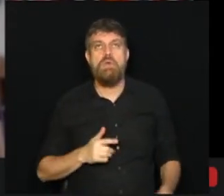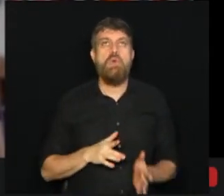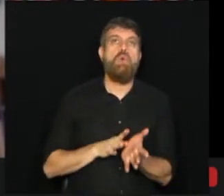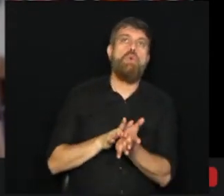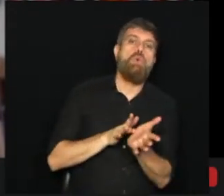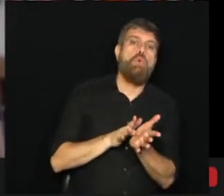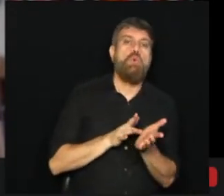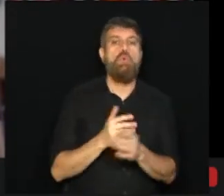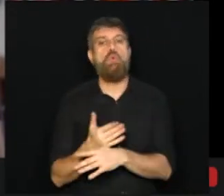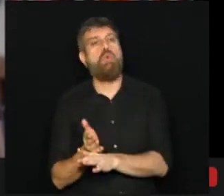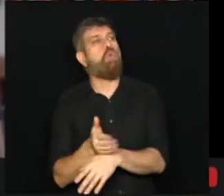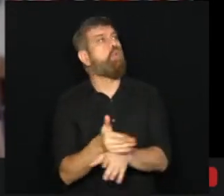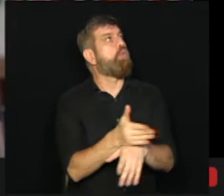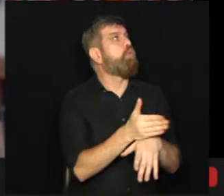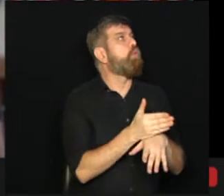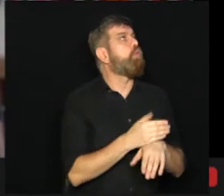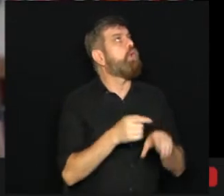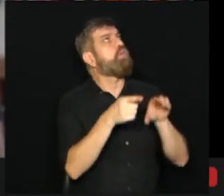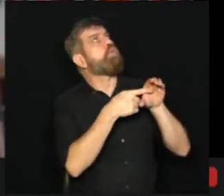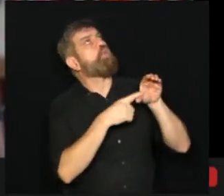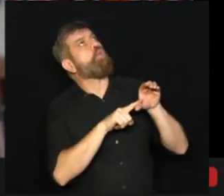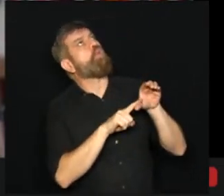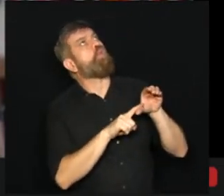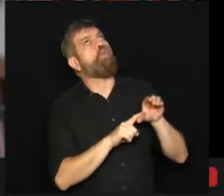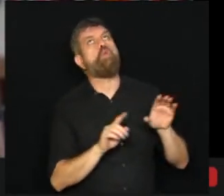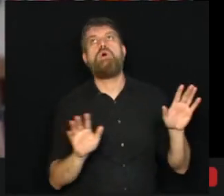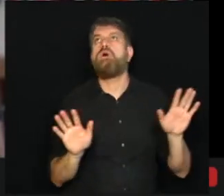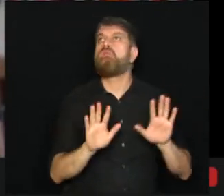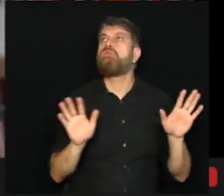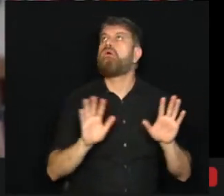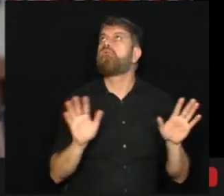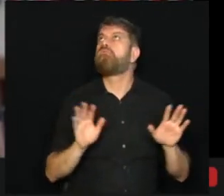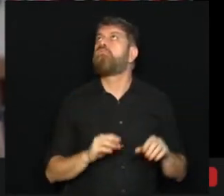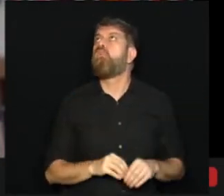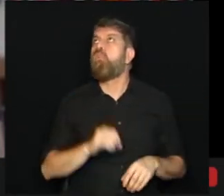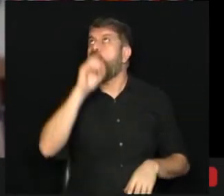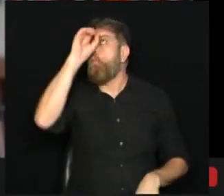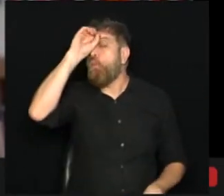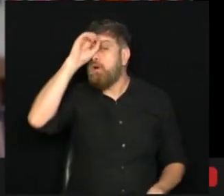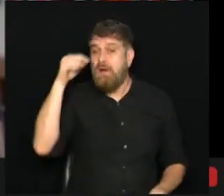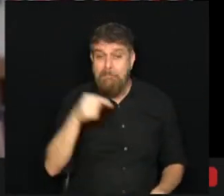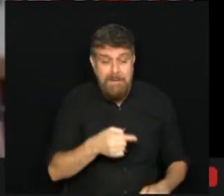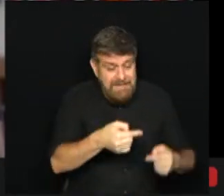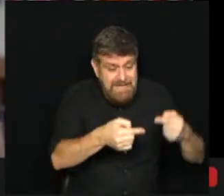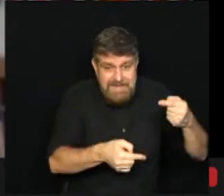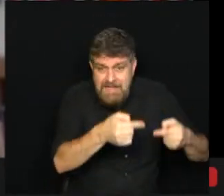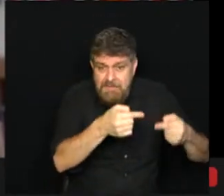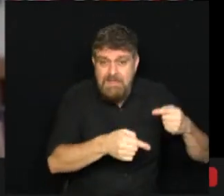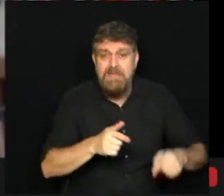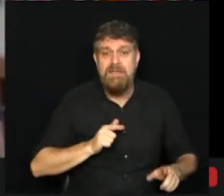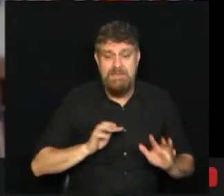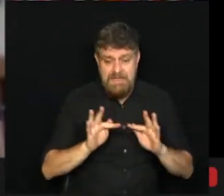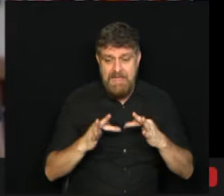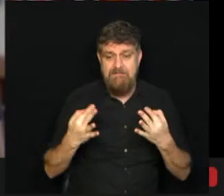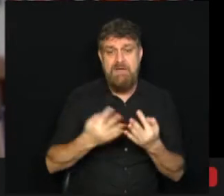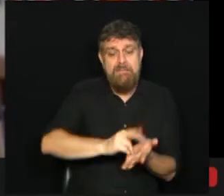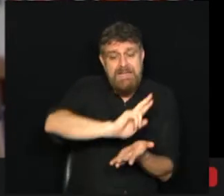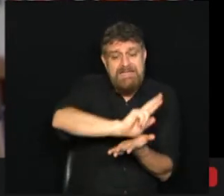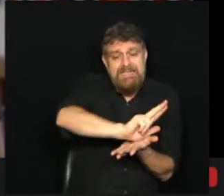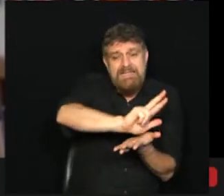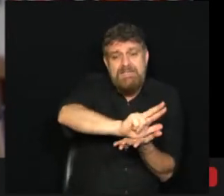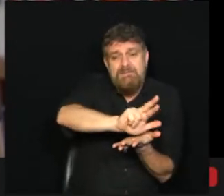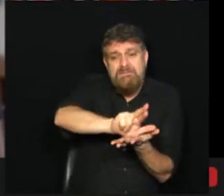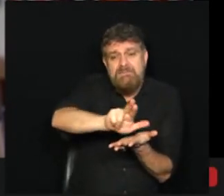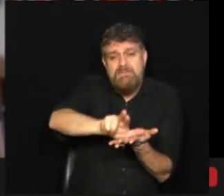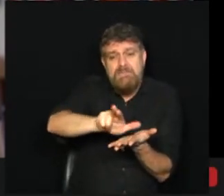tapete, você pode simplesmente fingir que não acontece, mas se você não debate que você tem formas de família, né, e que